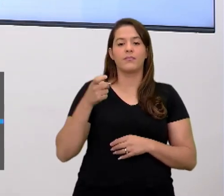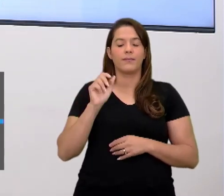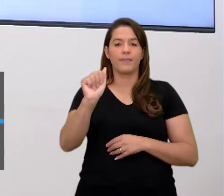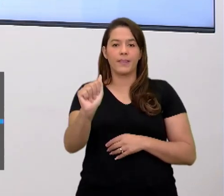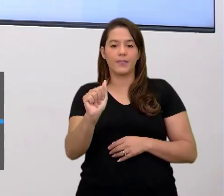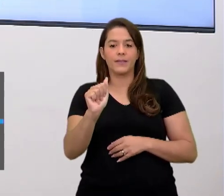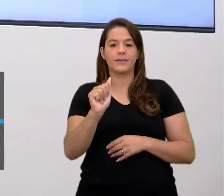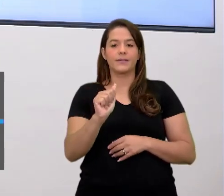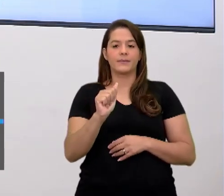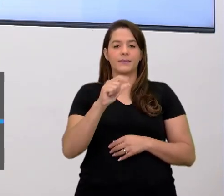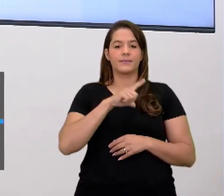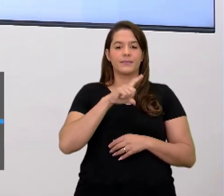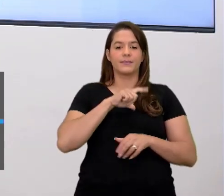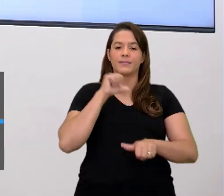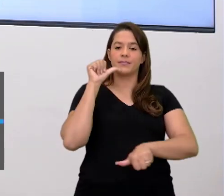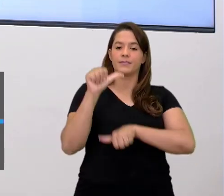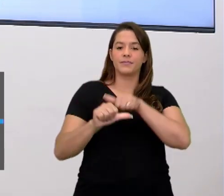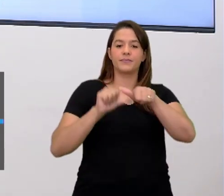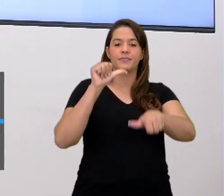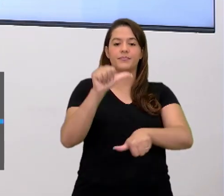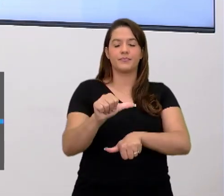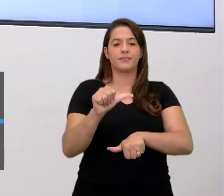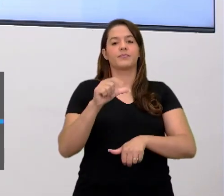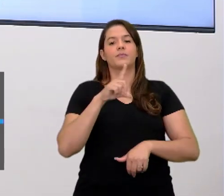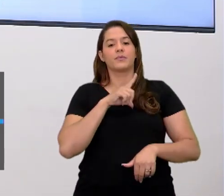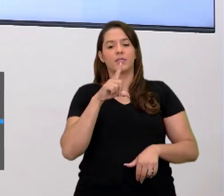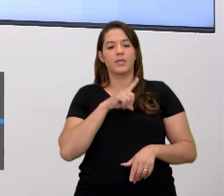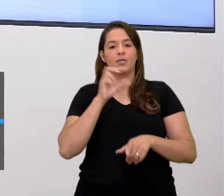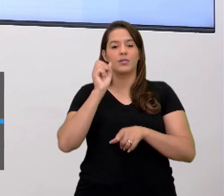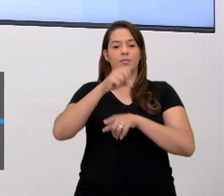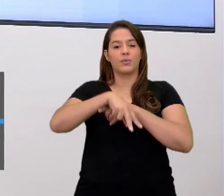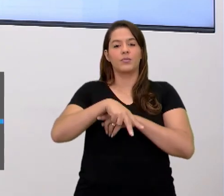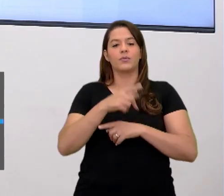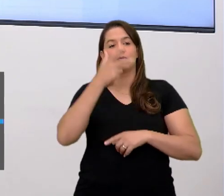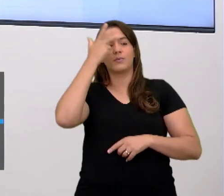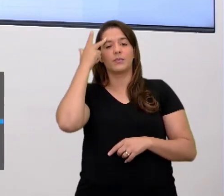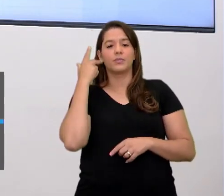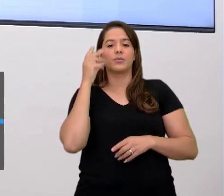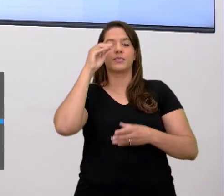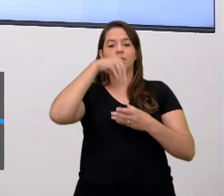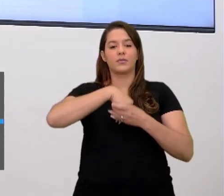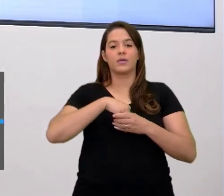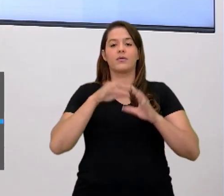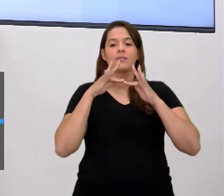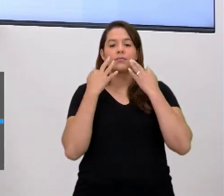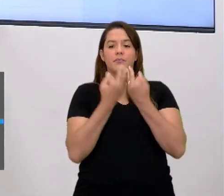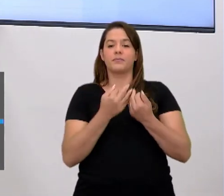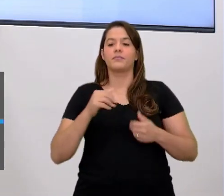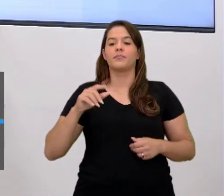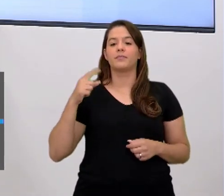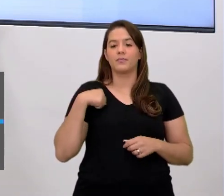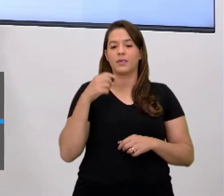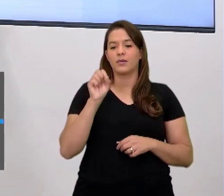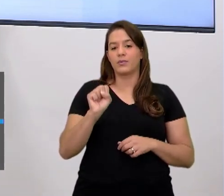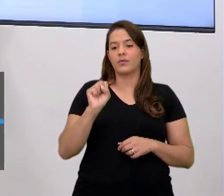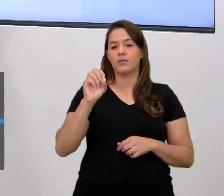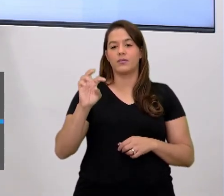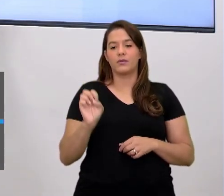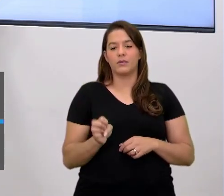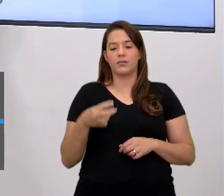ocupação, veja, muda um pouquinho, né? A taxa de ocupação de pessoas ocupadas lá na família Ribeiro,